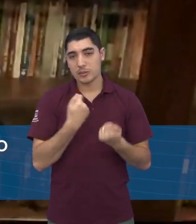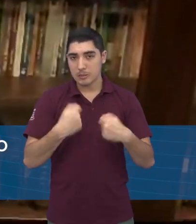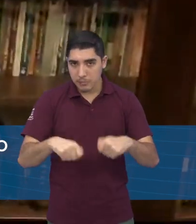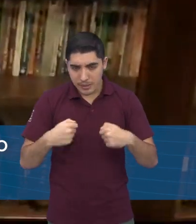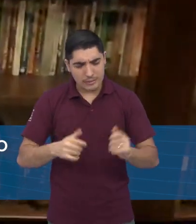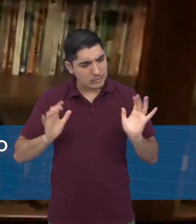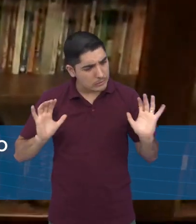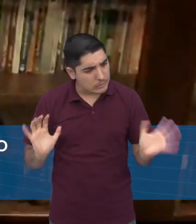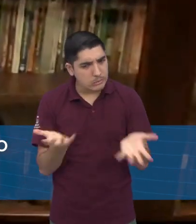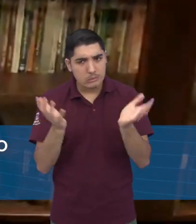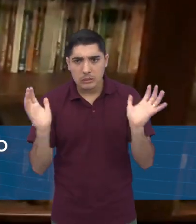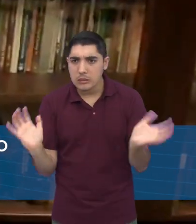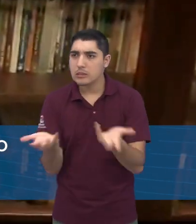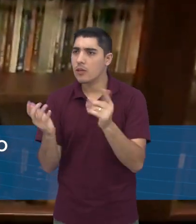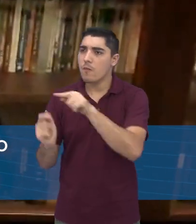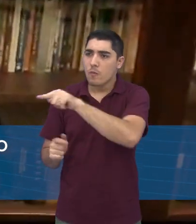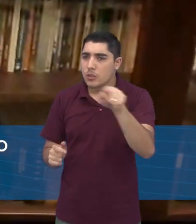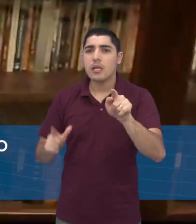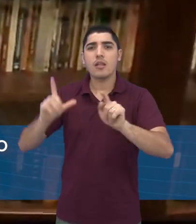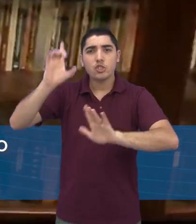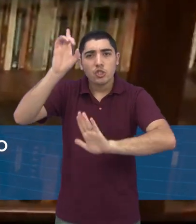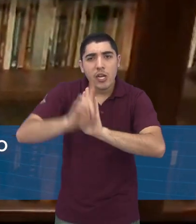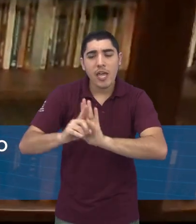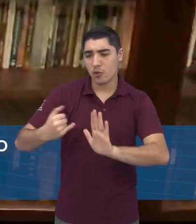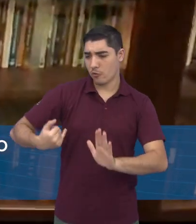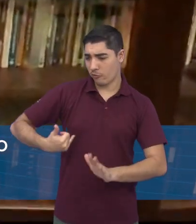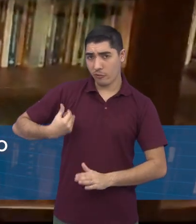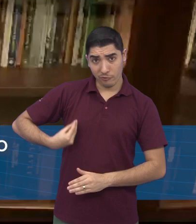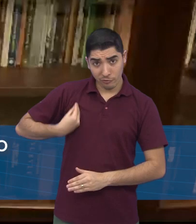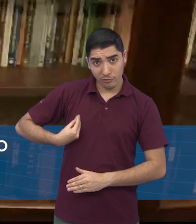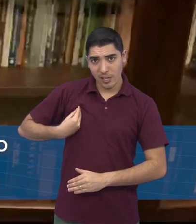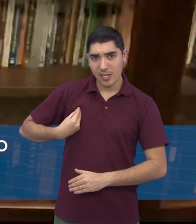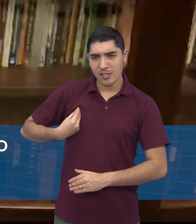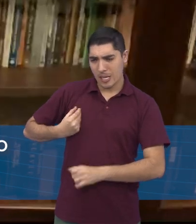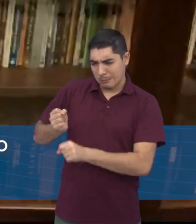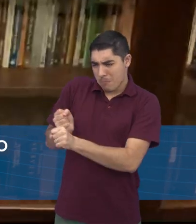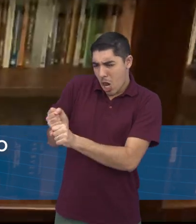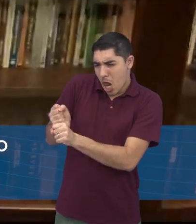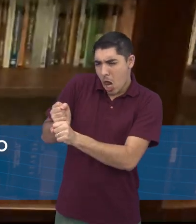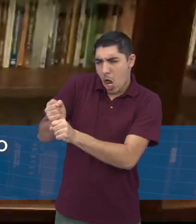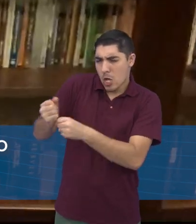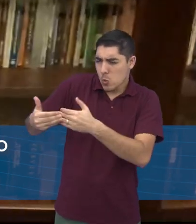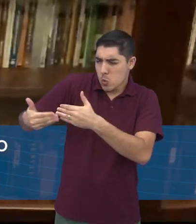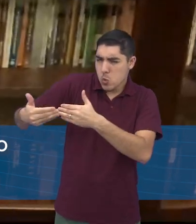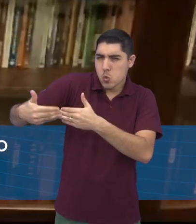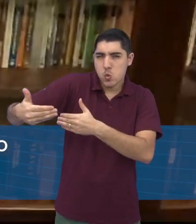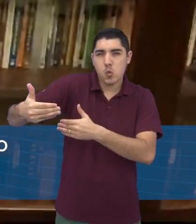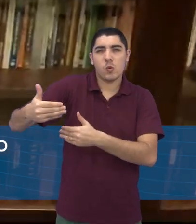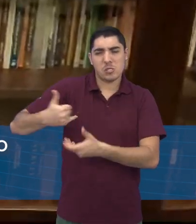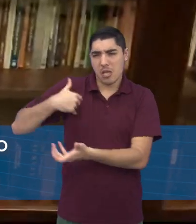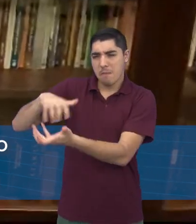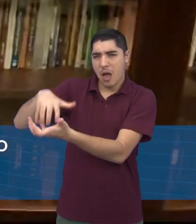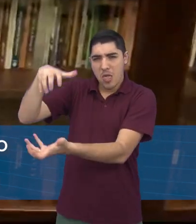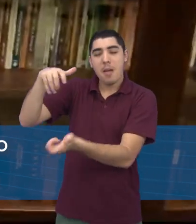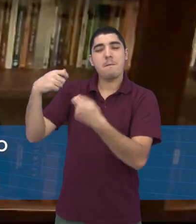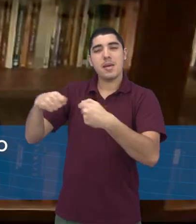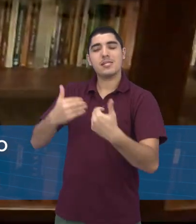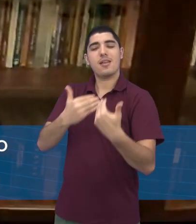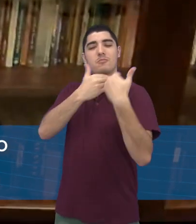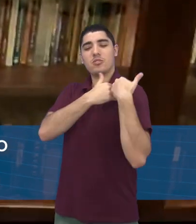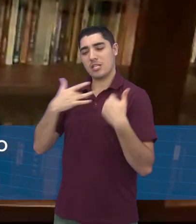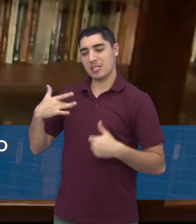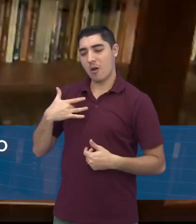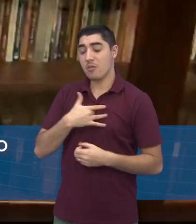promover o direito de envelhecer com dignidade será e tem sido já uma grande responsabilidade e um